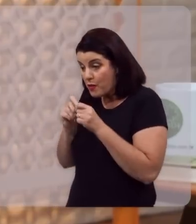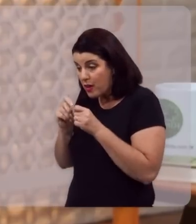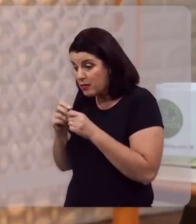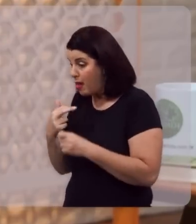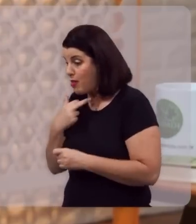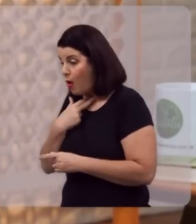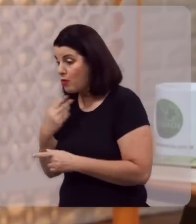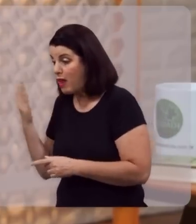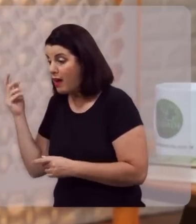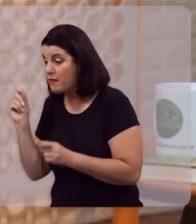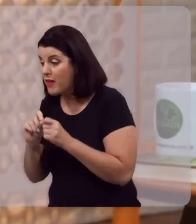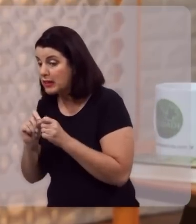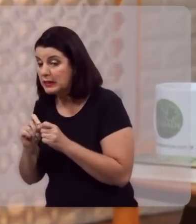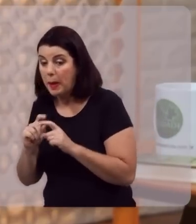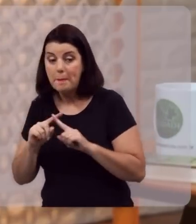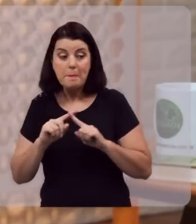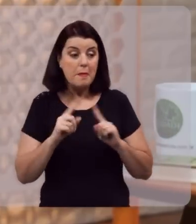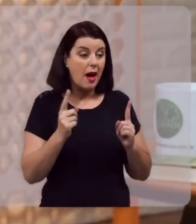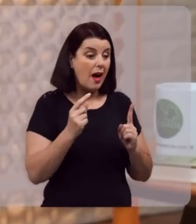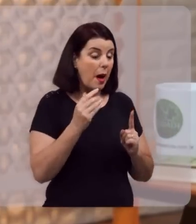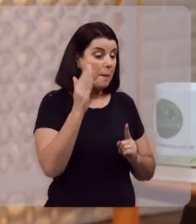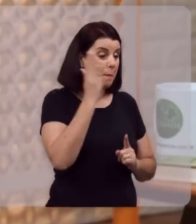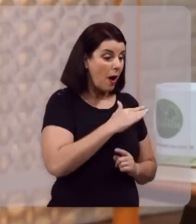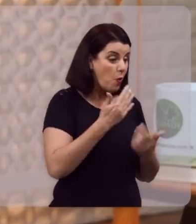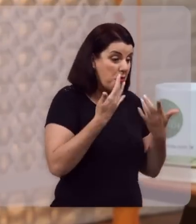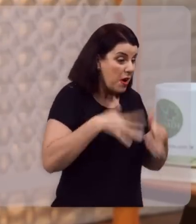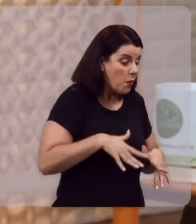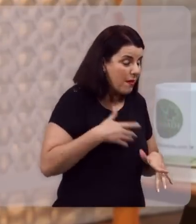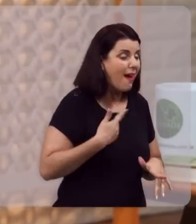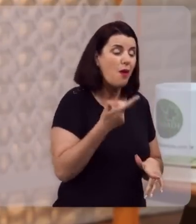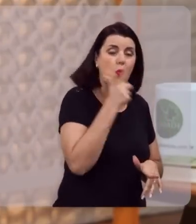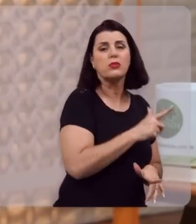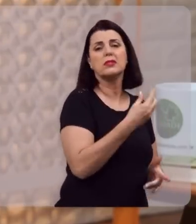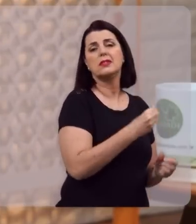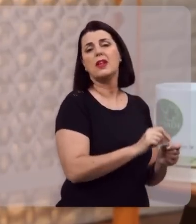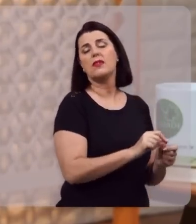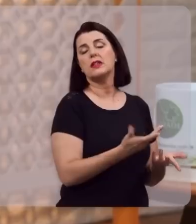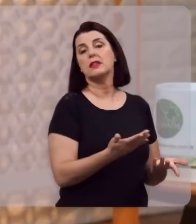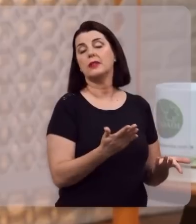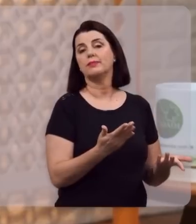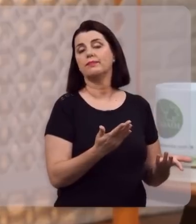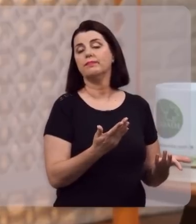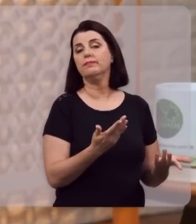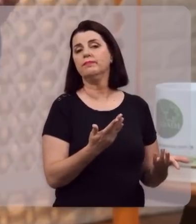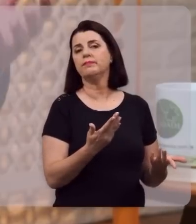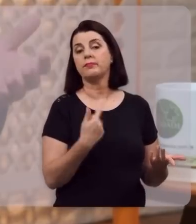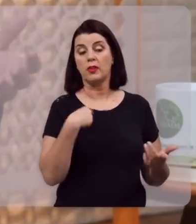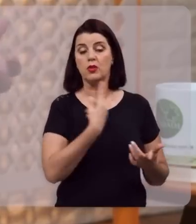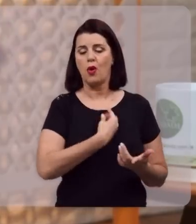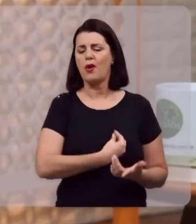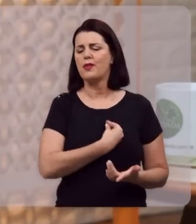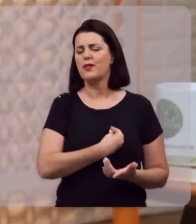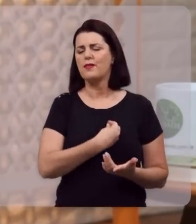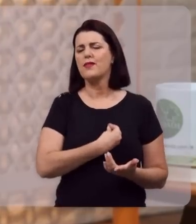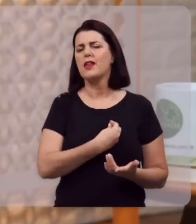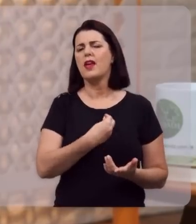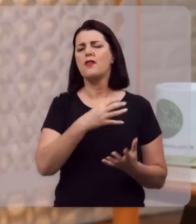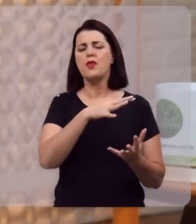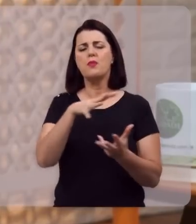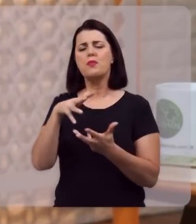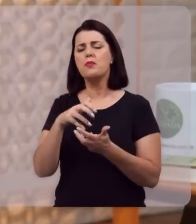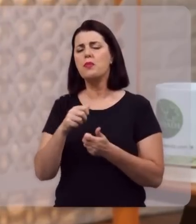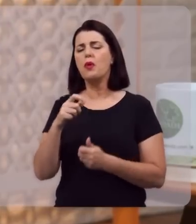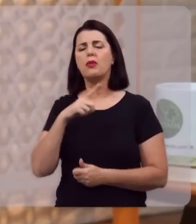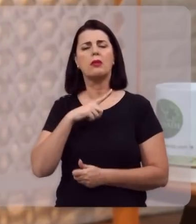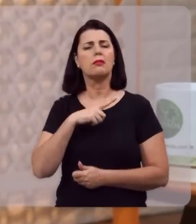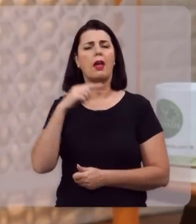faço, o mal que eu não quero fazer, esse eu faço, e essa é a nossa realidade. A gente vive num mundo instável e nós temos,